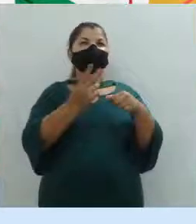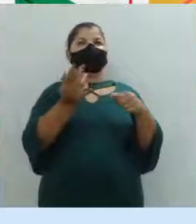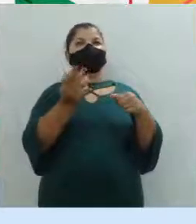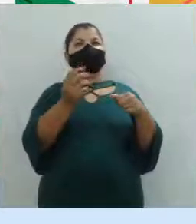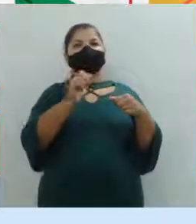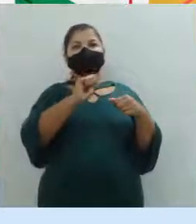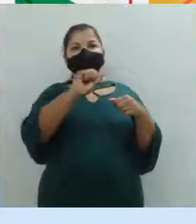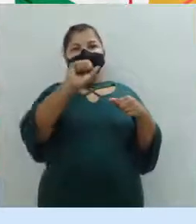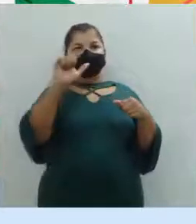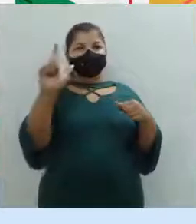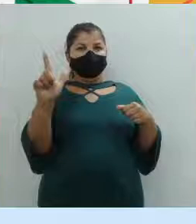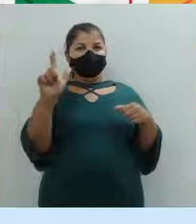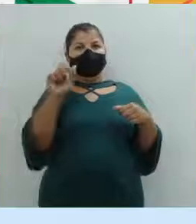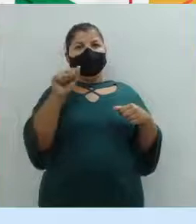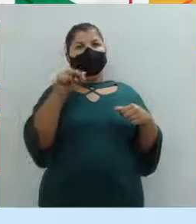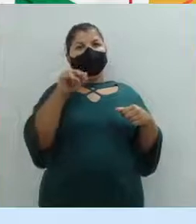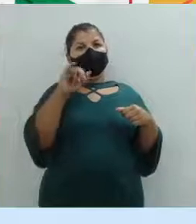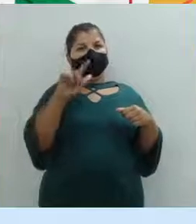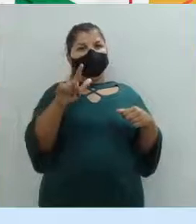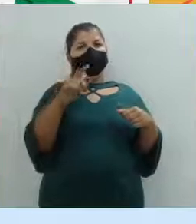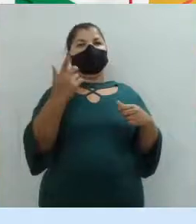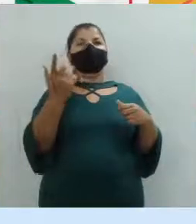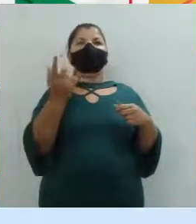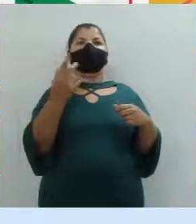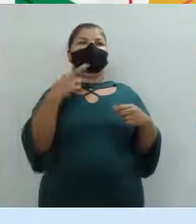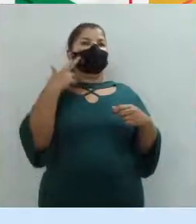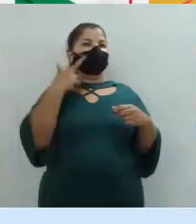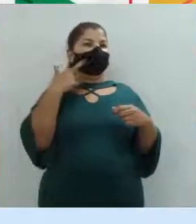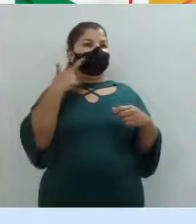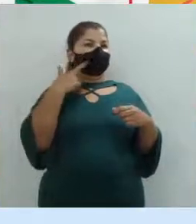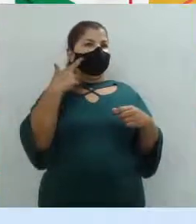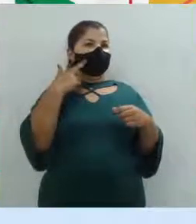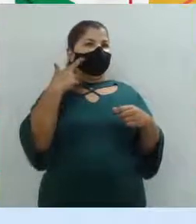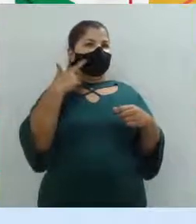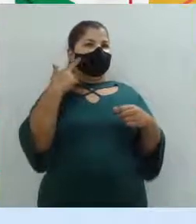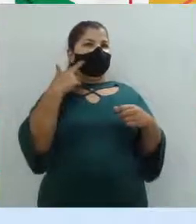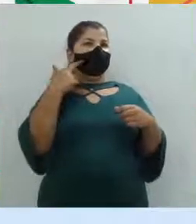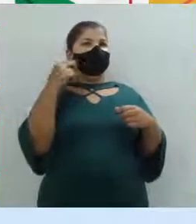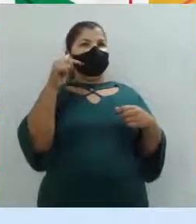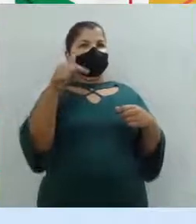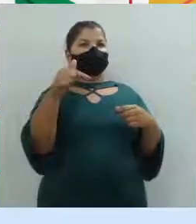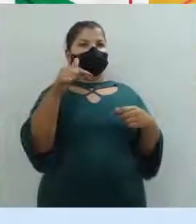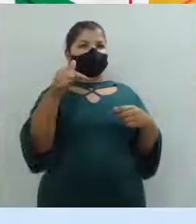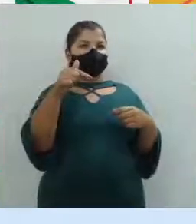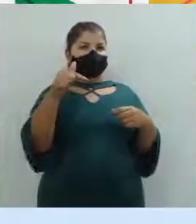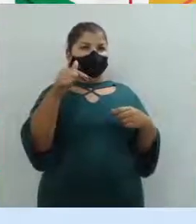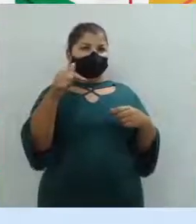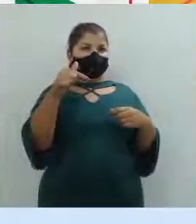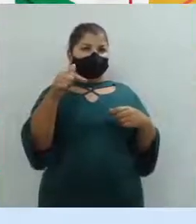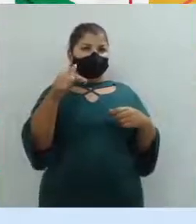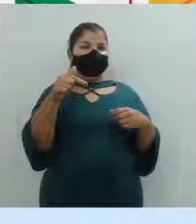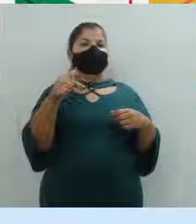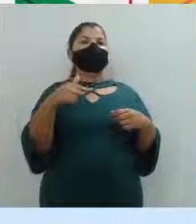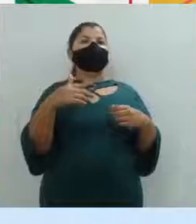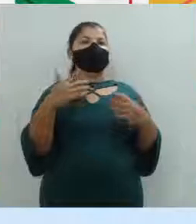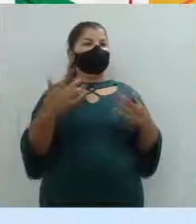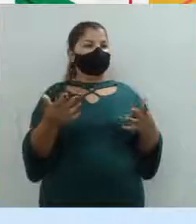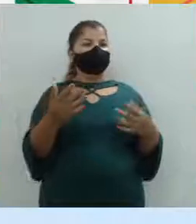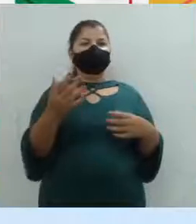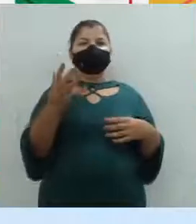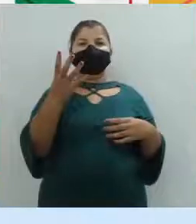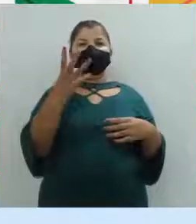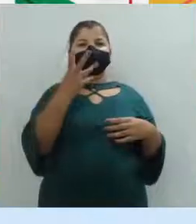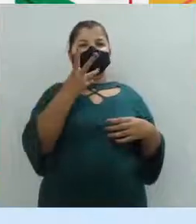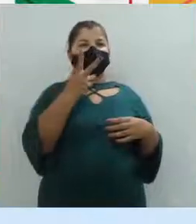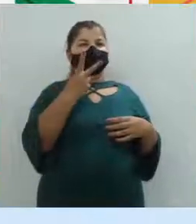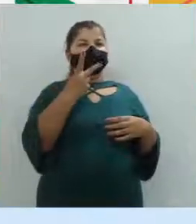anil, o azul e o violeta. São as cores que compõem o arco-íris, são 7 cores do arco-íris, certo? Que beleza, né? Assim a